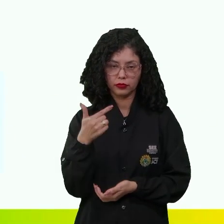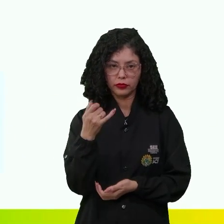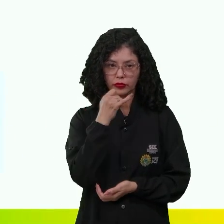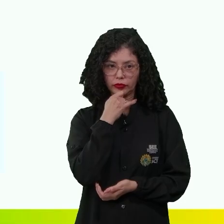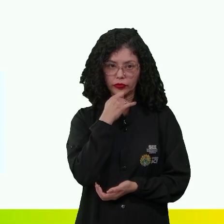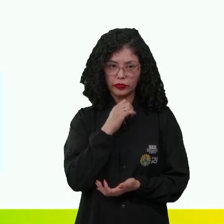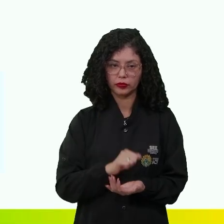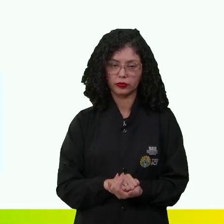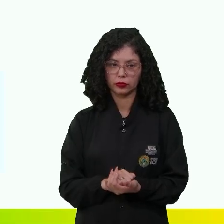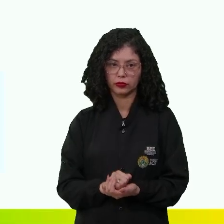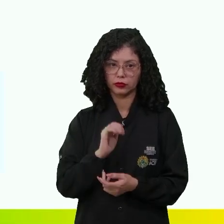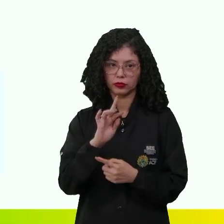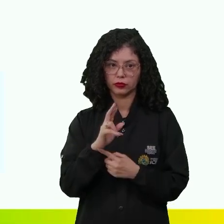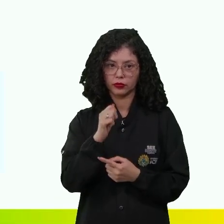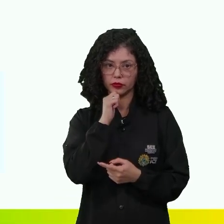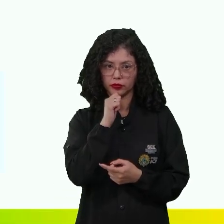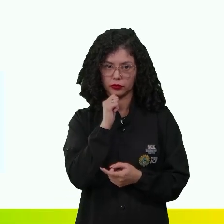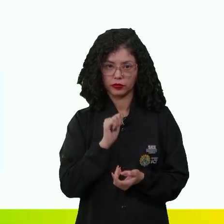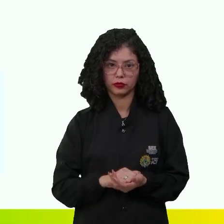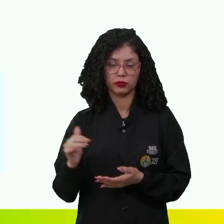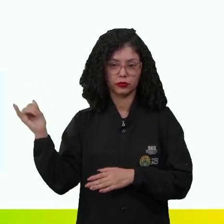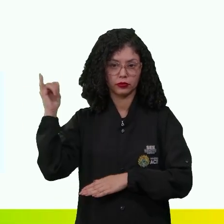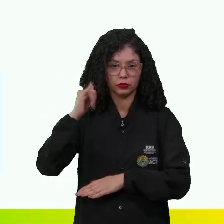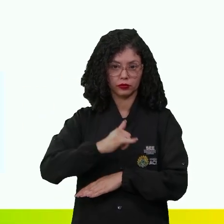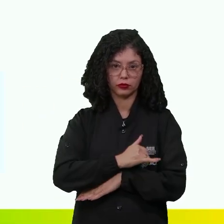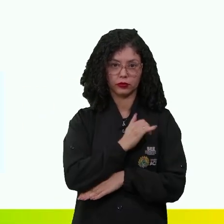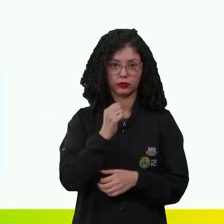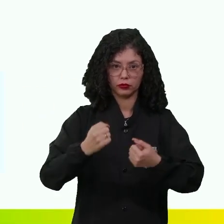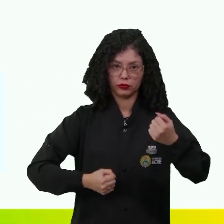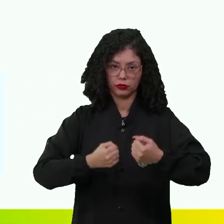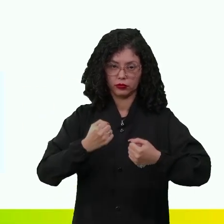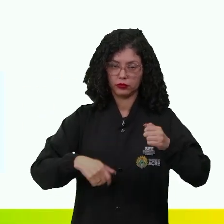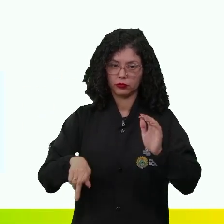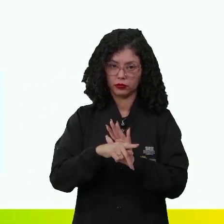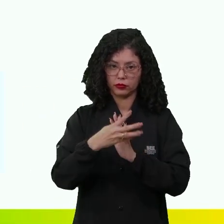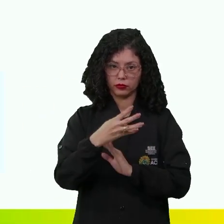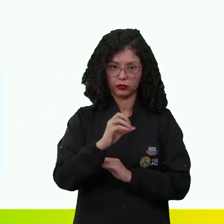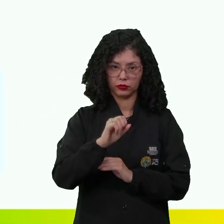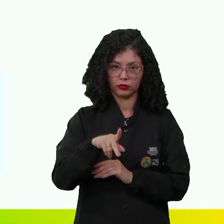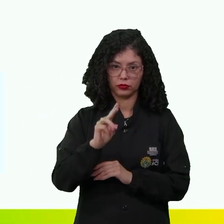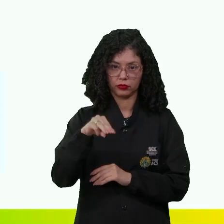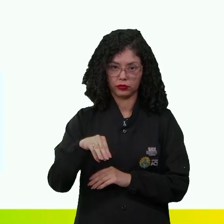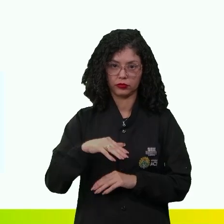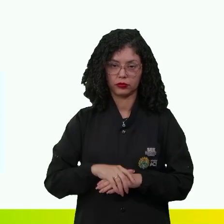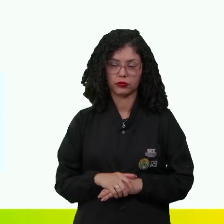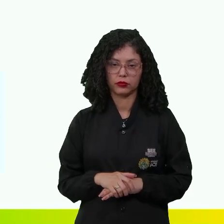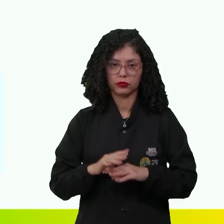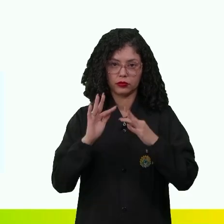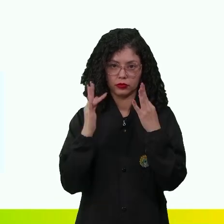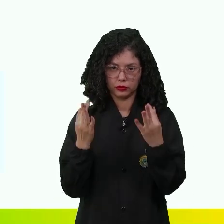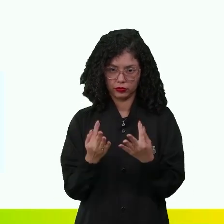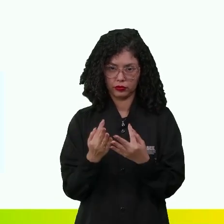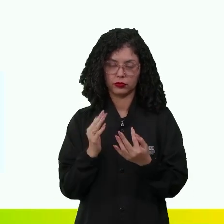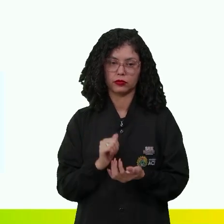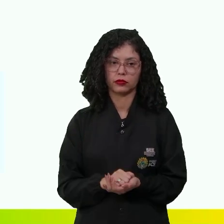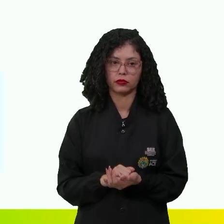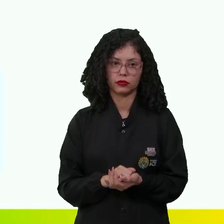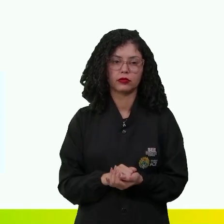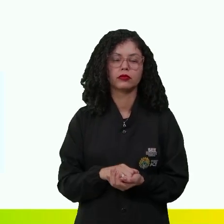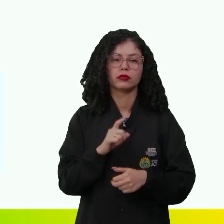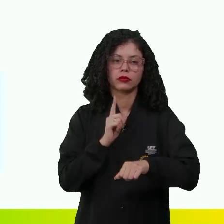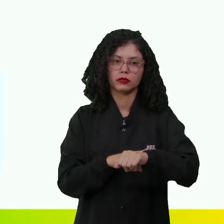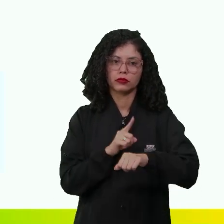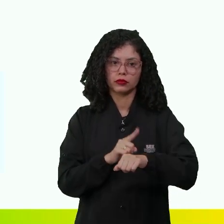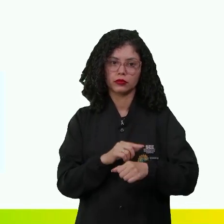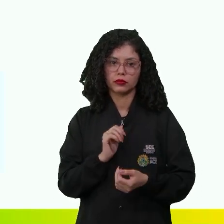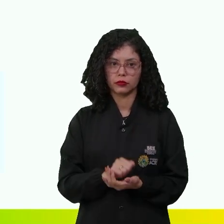nós temos o seguinte: Beatriz fará uma viagem de carro de 400 quilômetros com sua família e